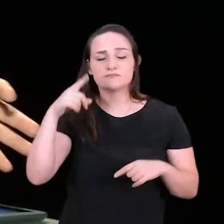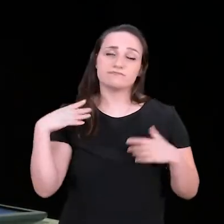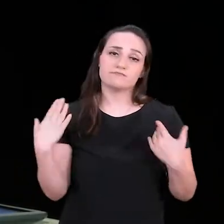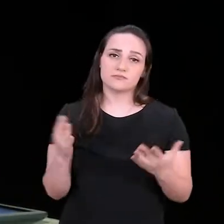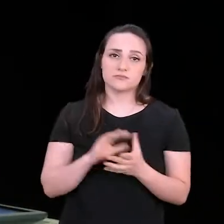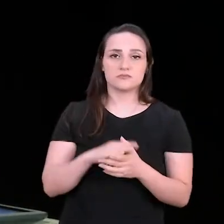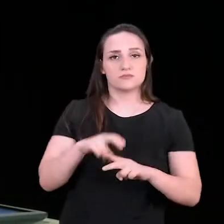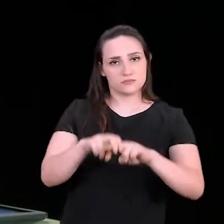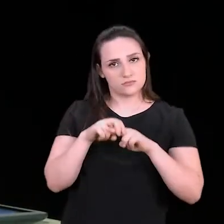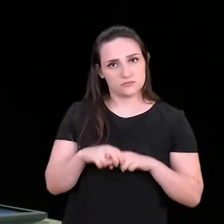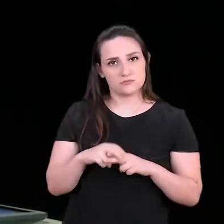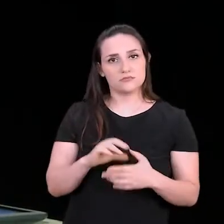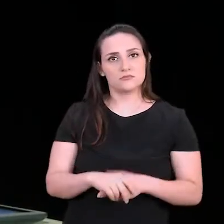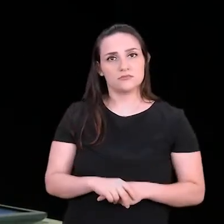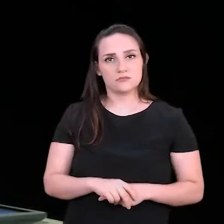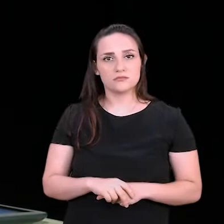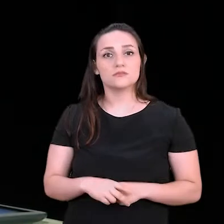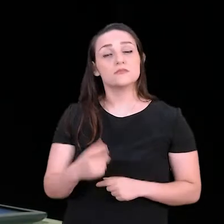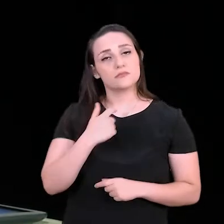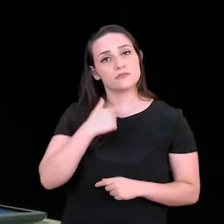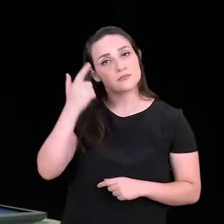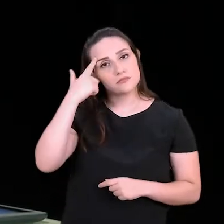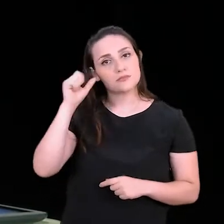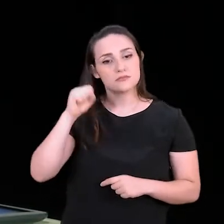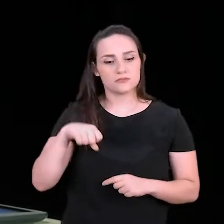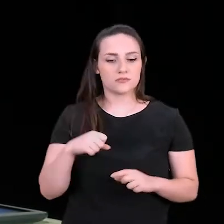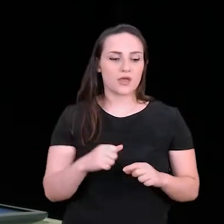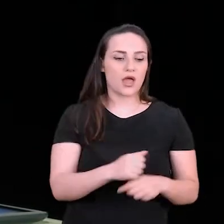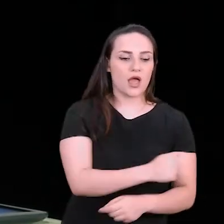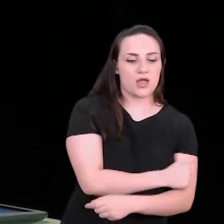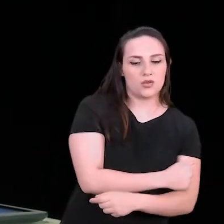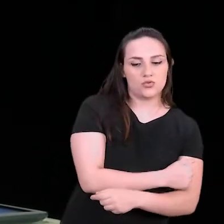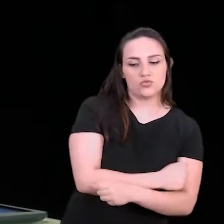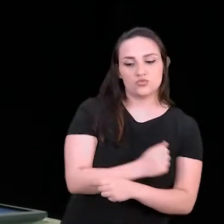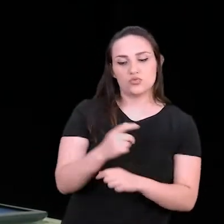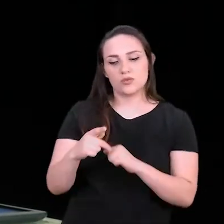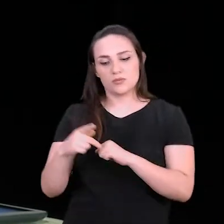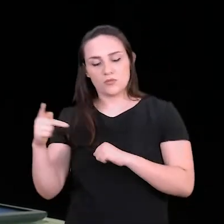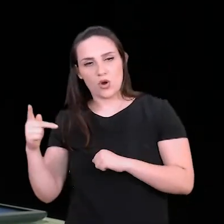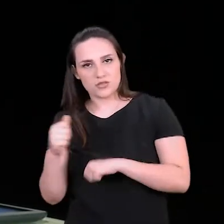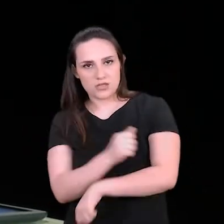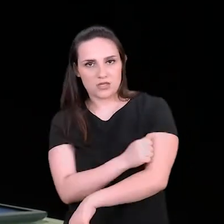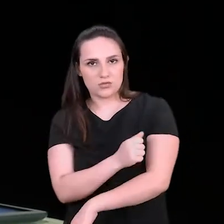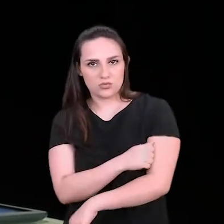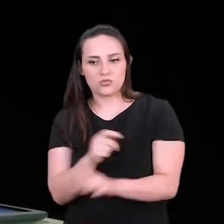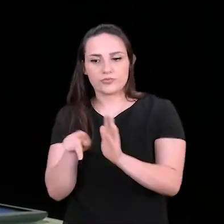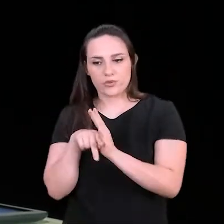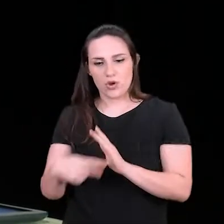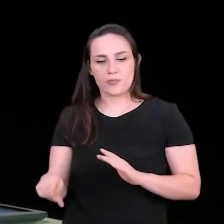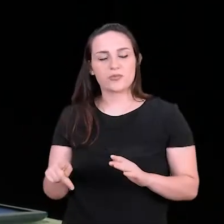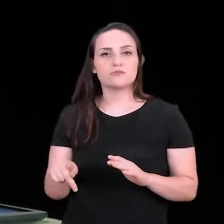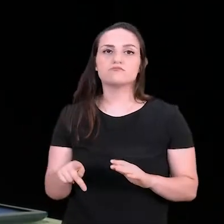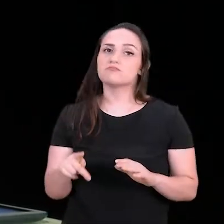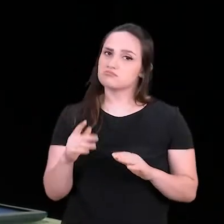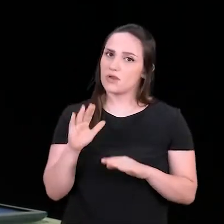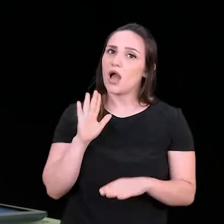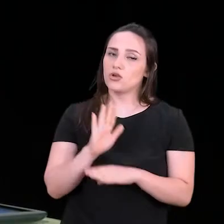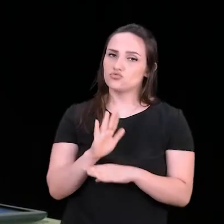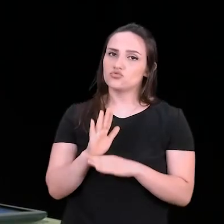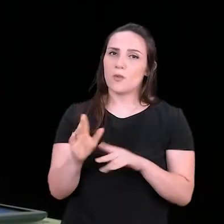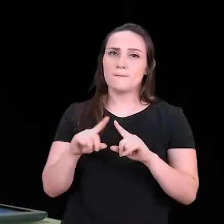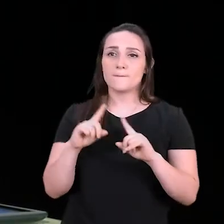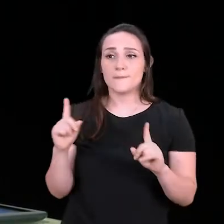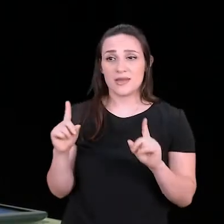outro recorte. Então, assim, nesse sentido, a graduação e a pós-graduação ajudaram bastante na situação